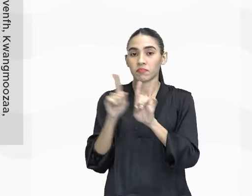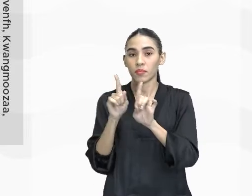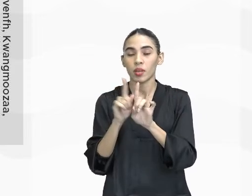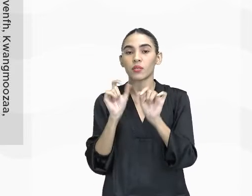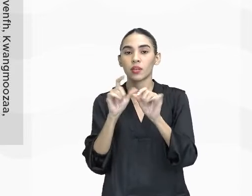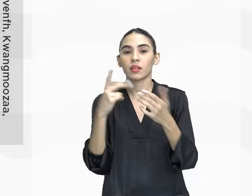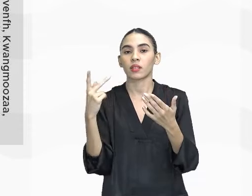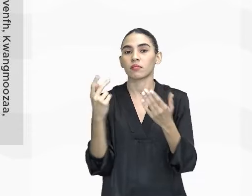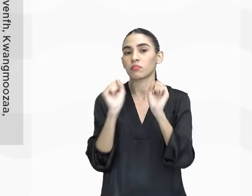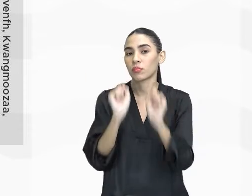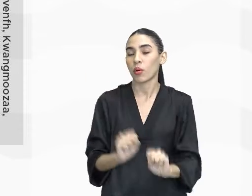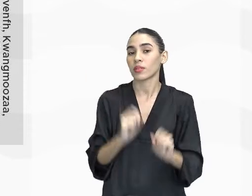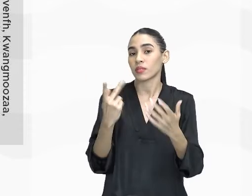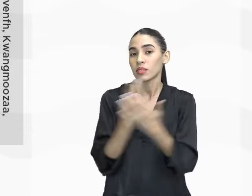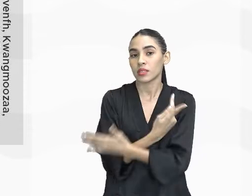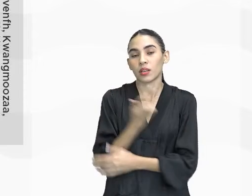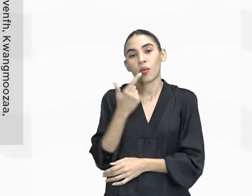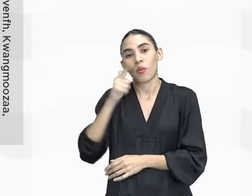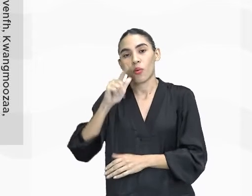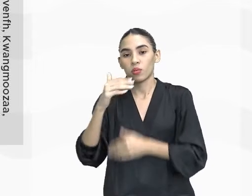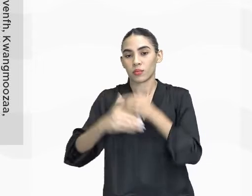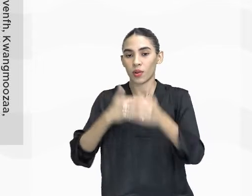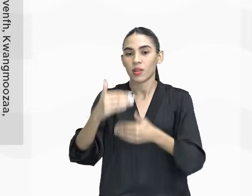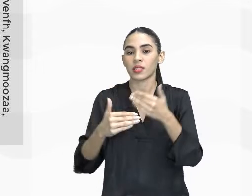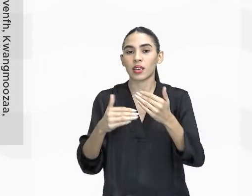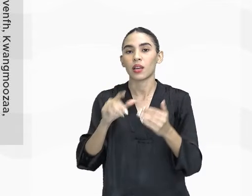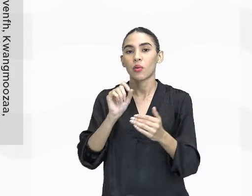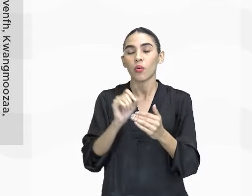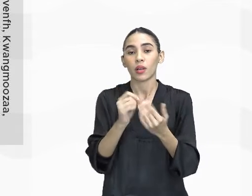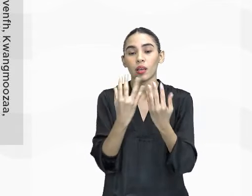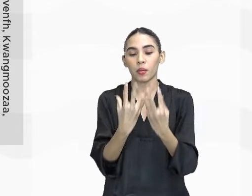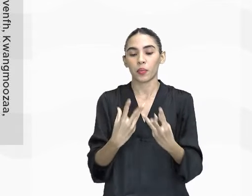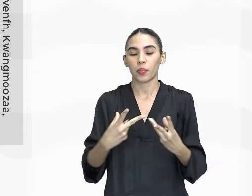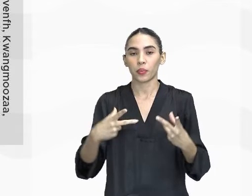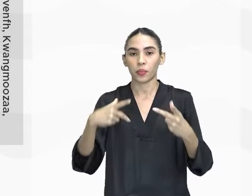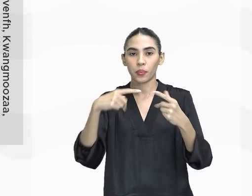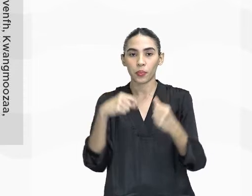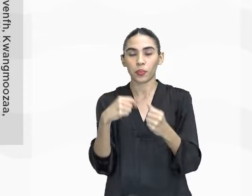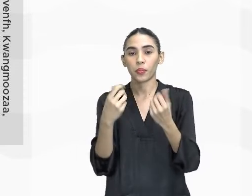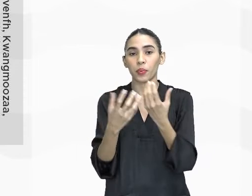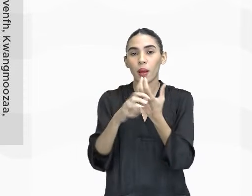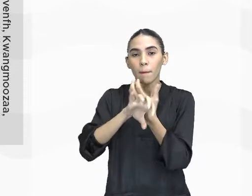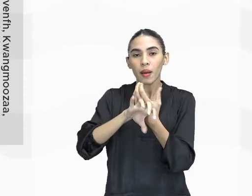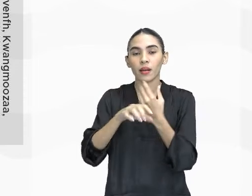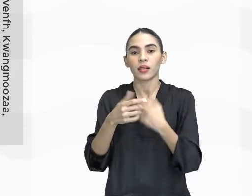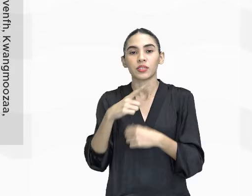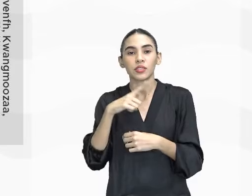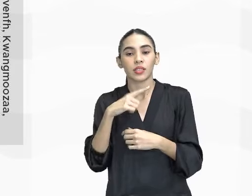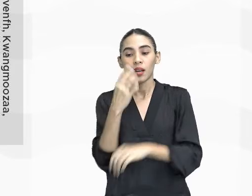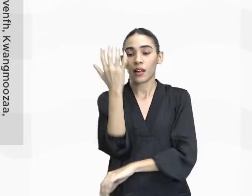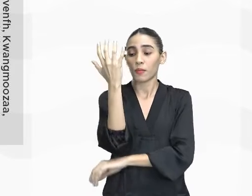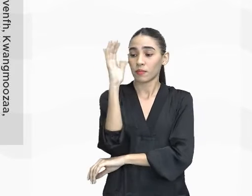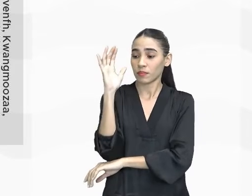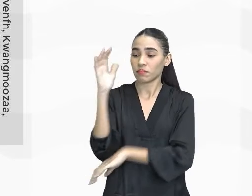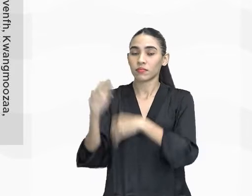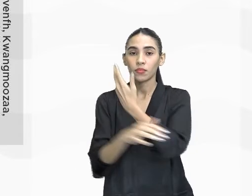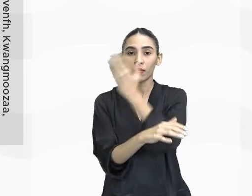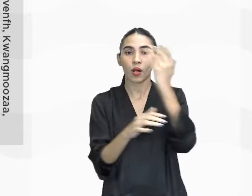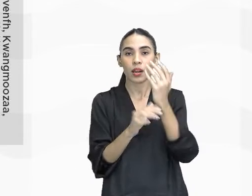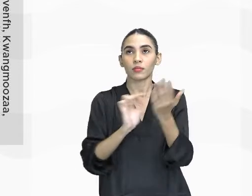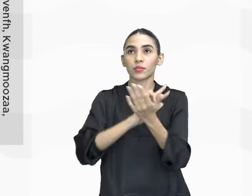né, que pode levar a um outro processo que é a desertificação, onde nós tínhamos anteriormente ali uma floresta com uma